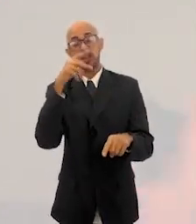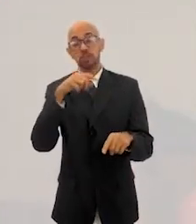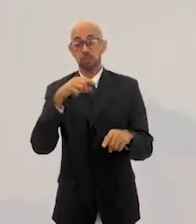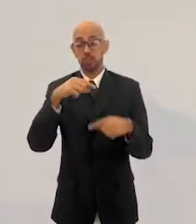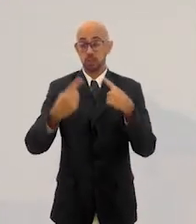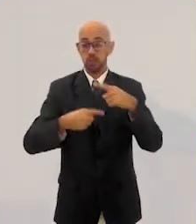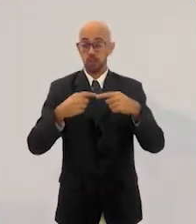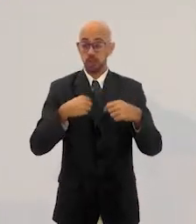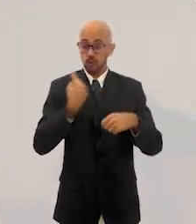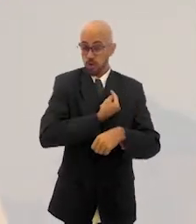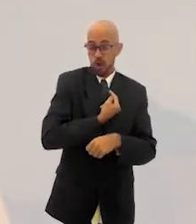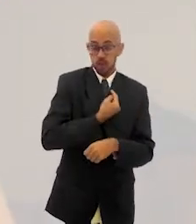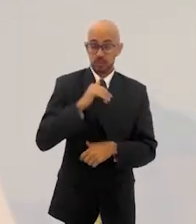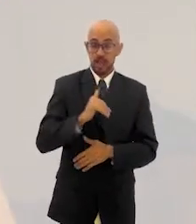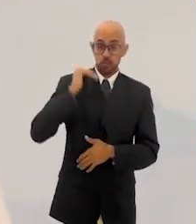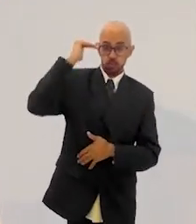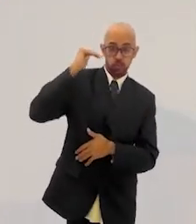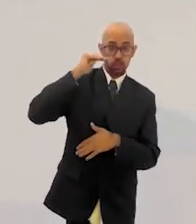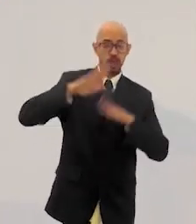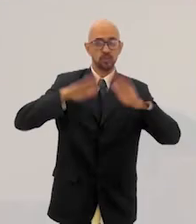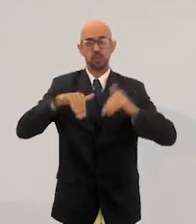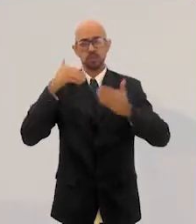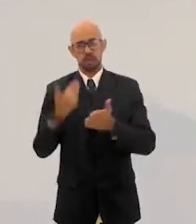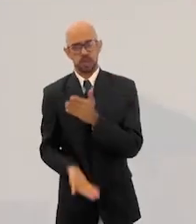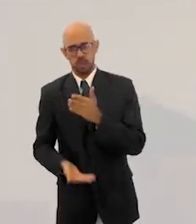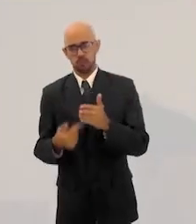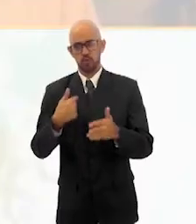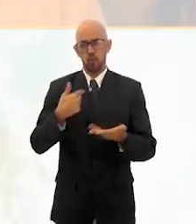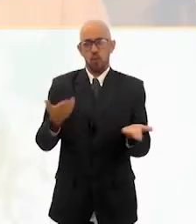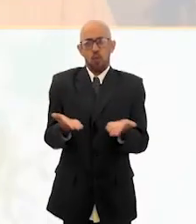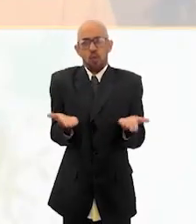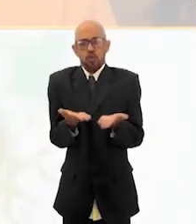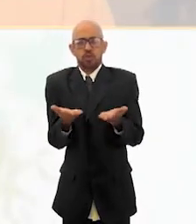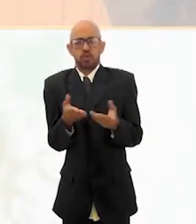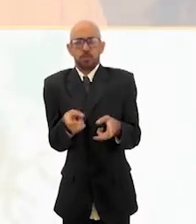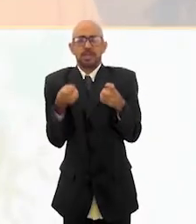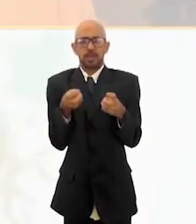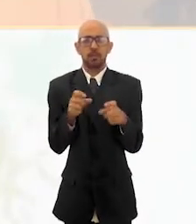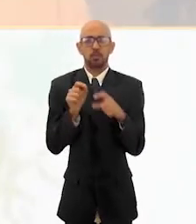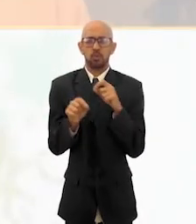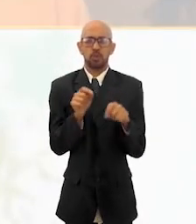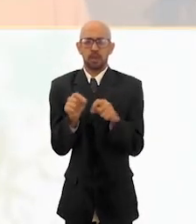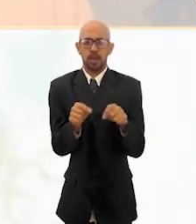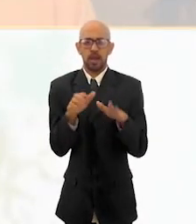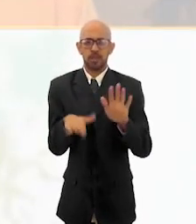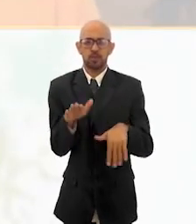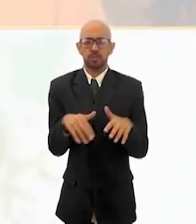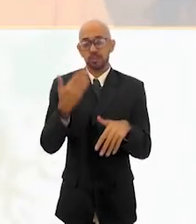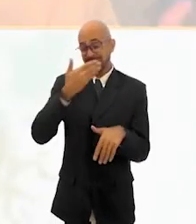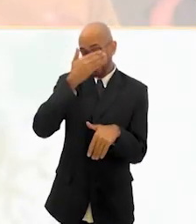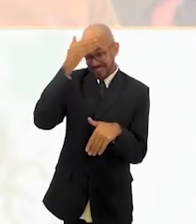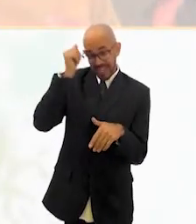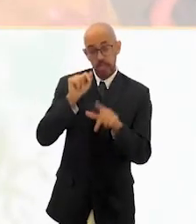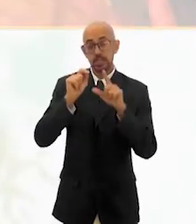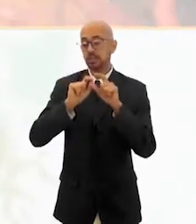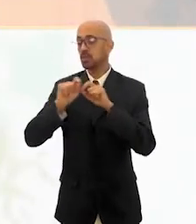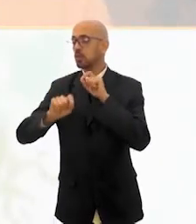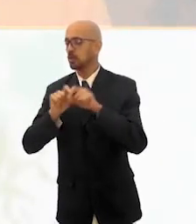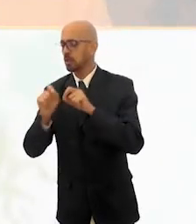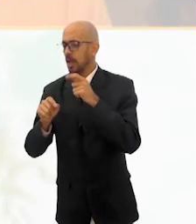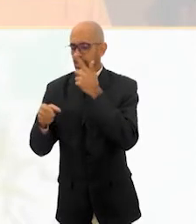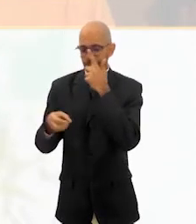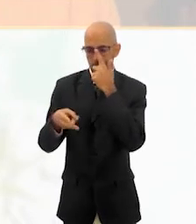algumas situações que nós estamos passando na sociedade, eu hoje vejo muito disso. Nós esquecemos muito essa coisa,